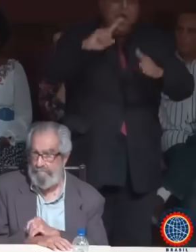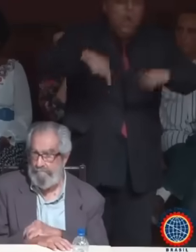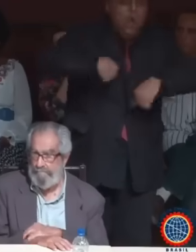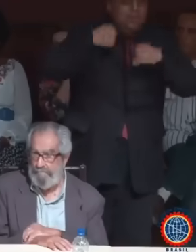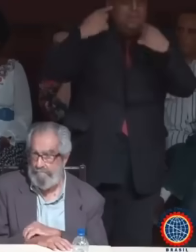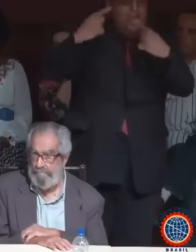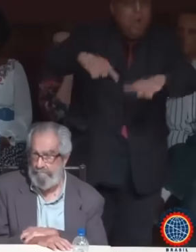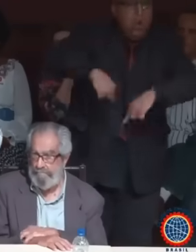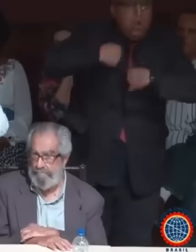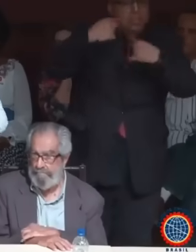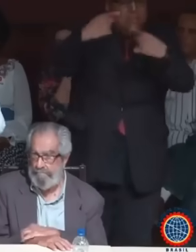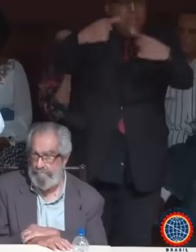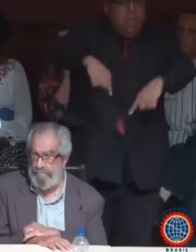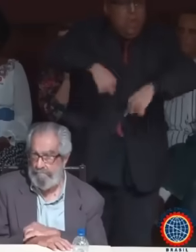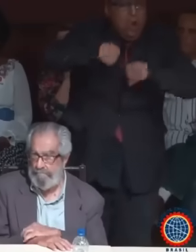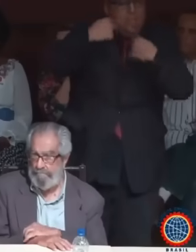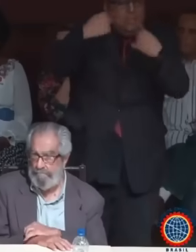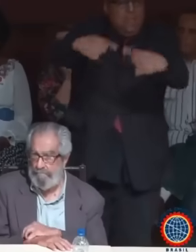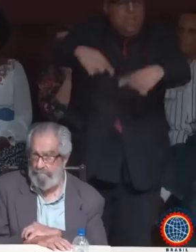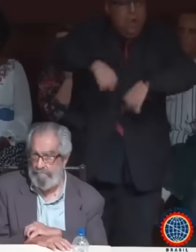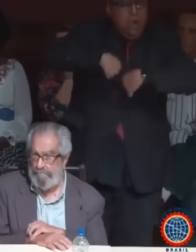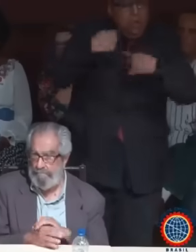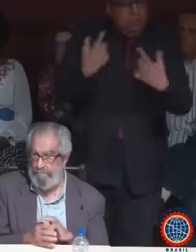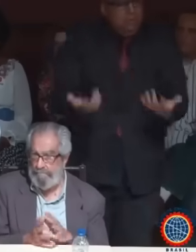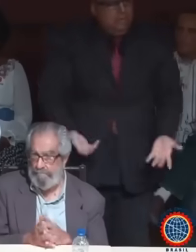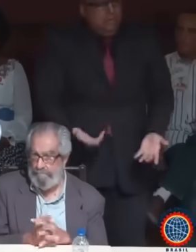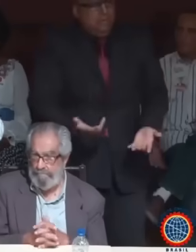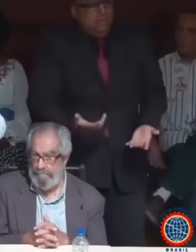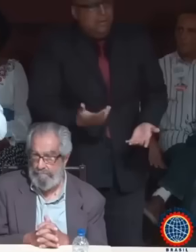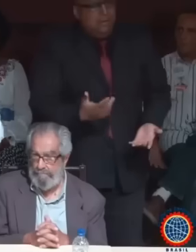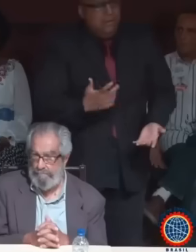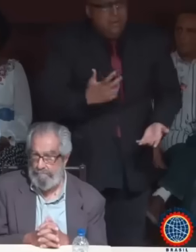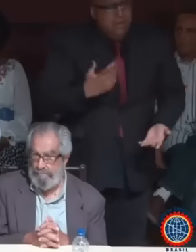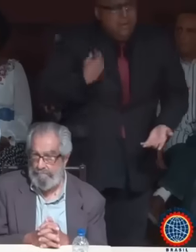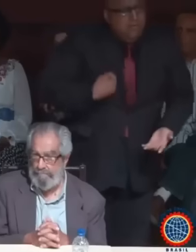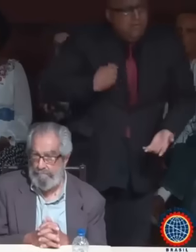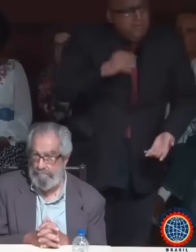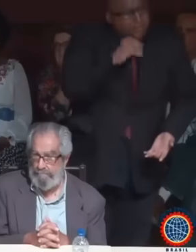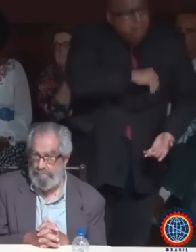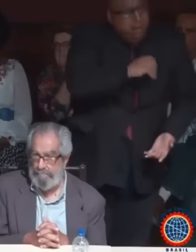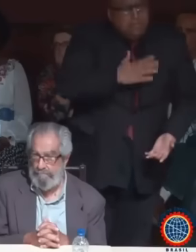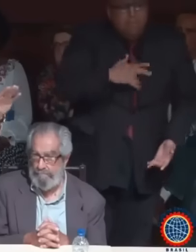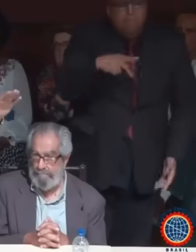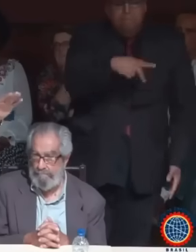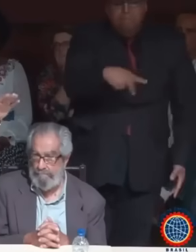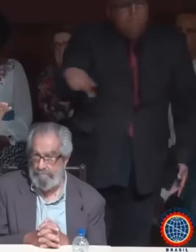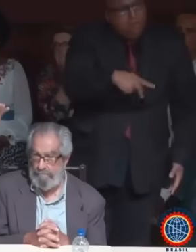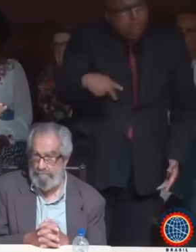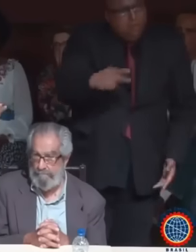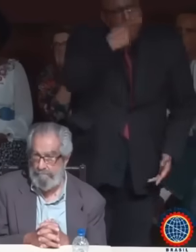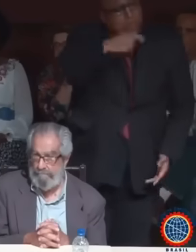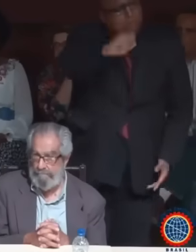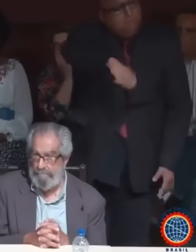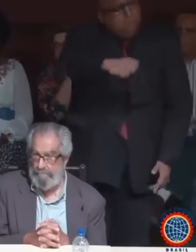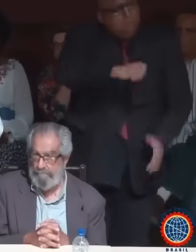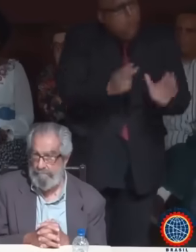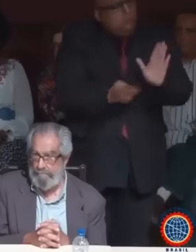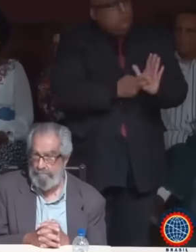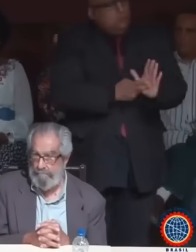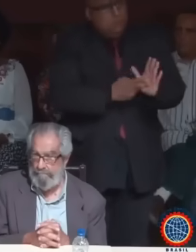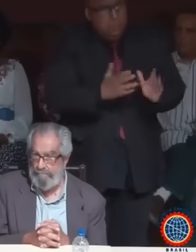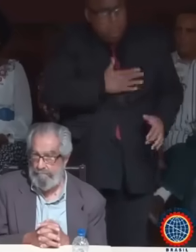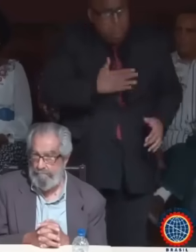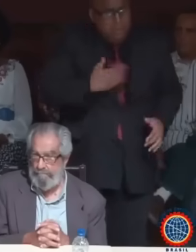muito gosto. E o fato de eu viver de salário, de professor, não tenho nenhum problema com isso. O